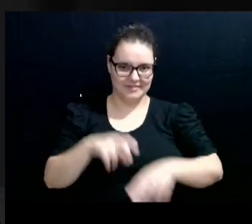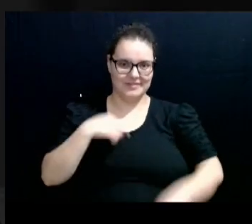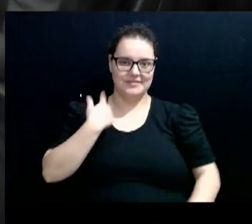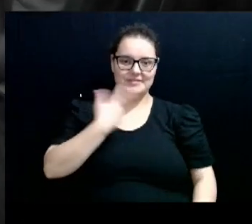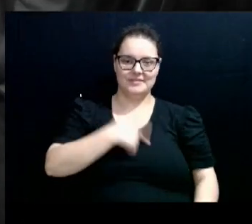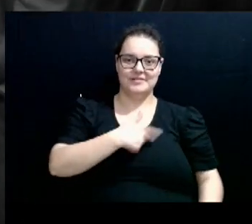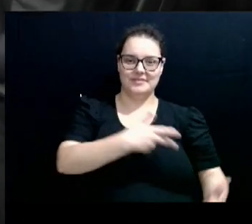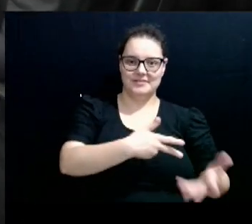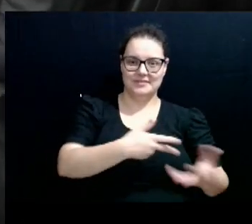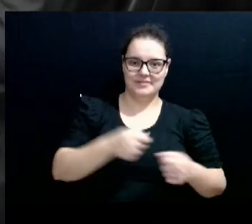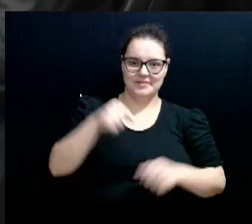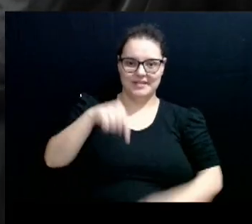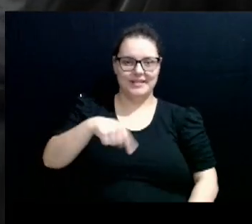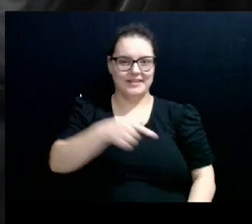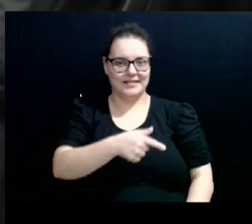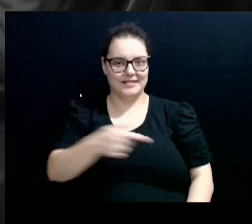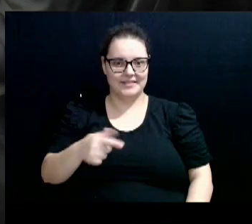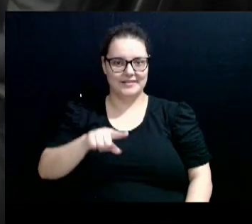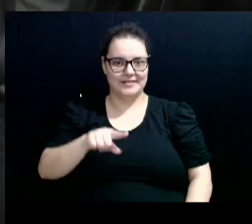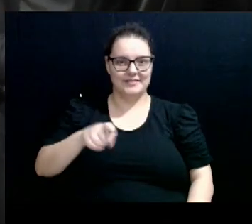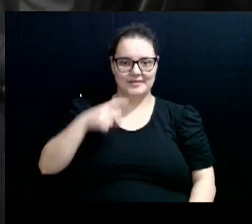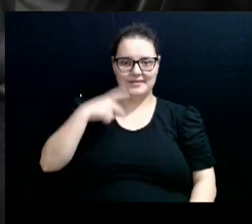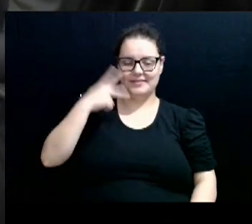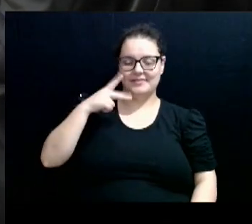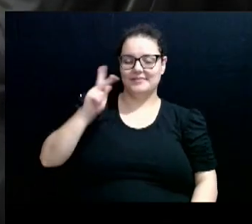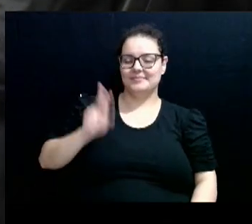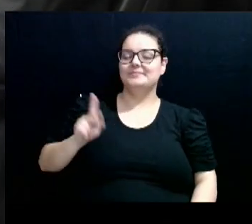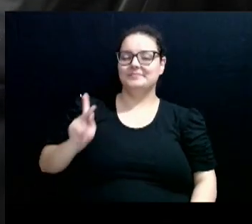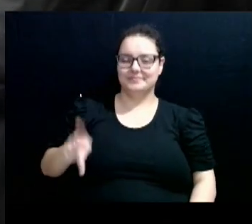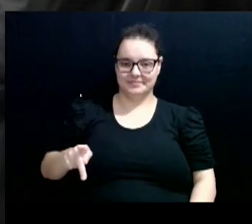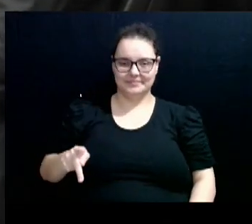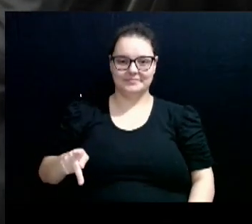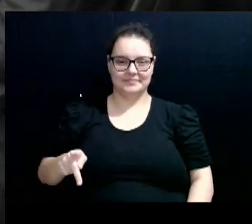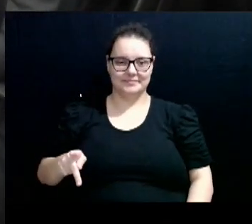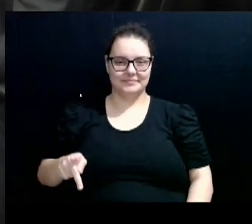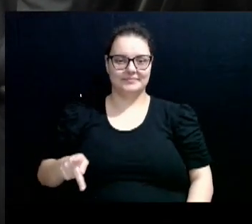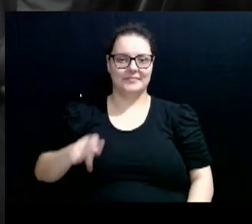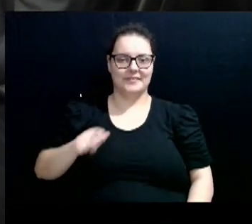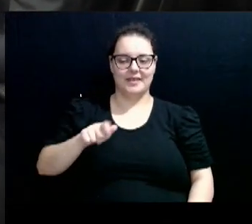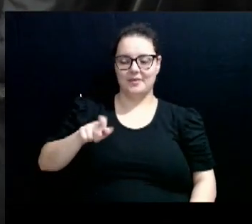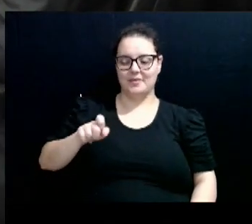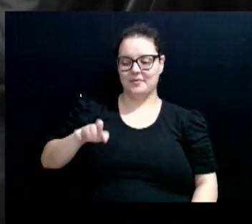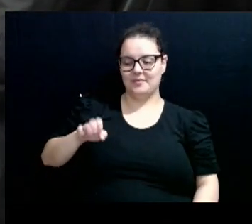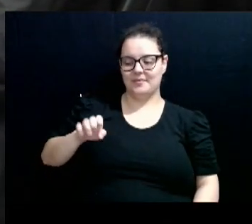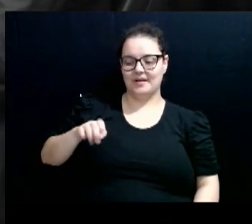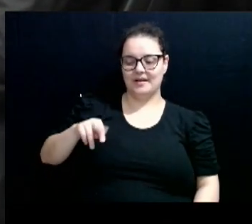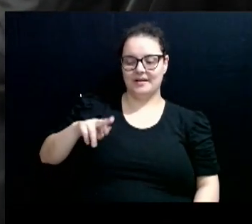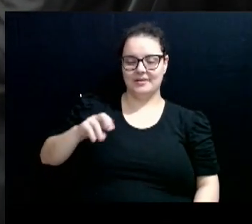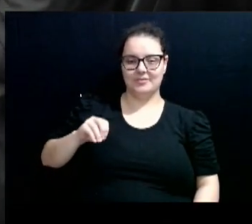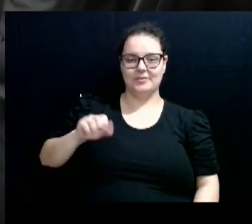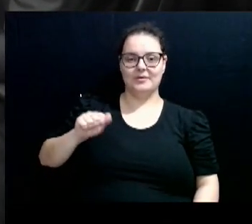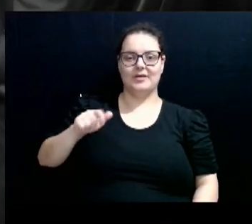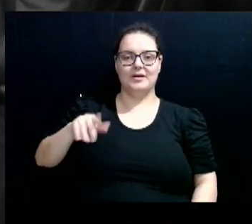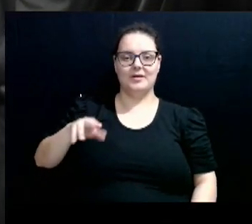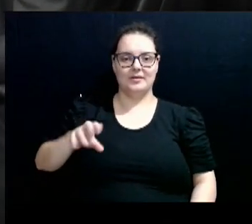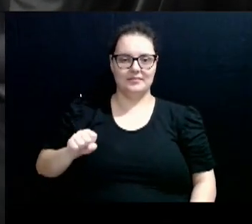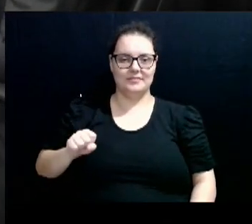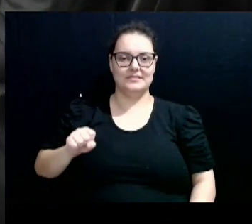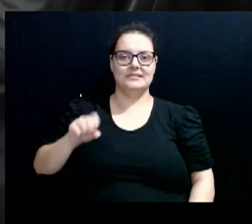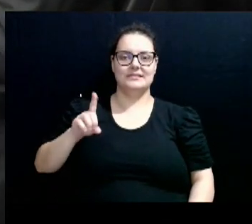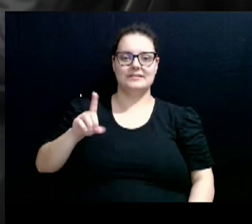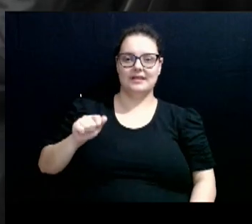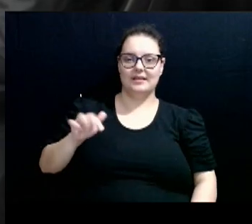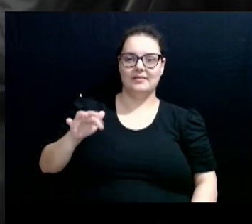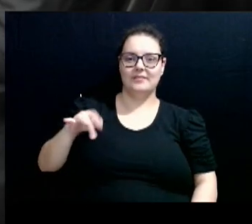semana é o ex-vereador professor Alberto Alves da Fonseca, que atualmente é secretário municipal de Gestão